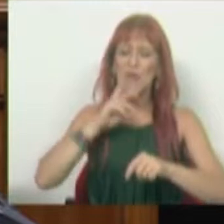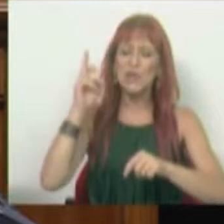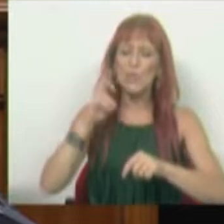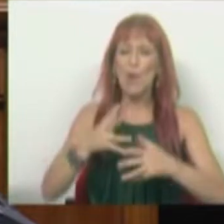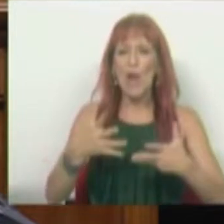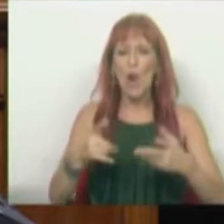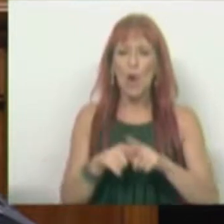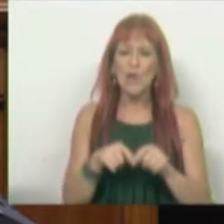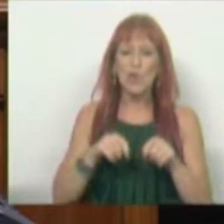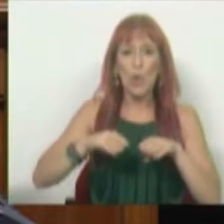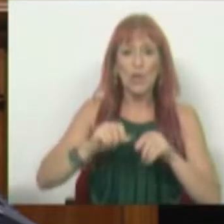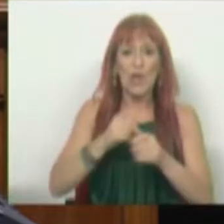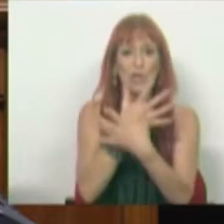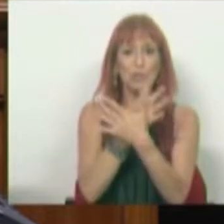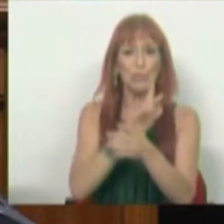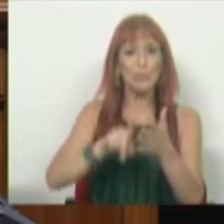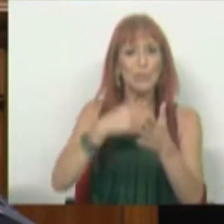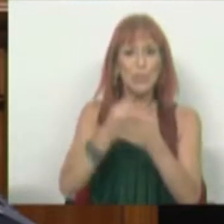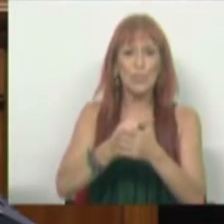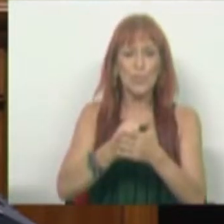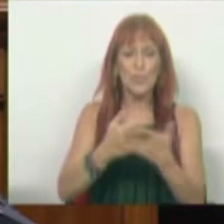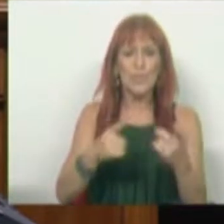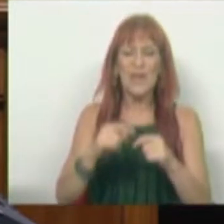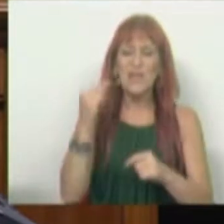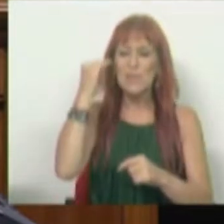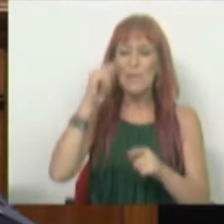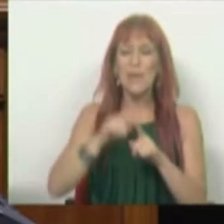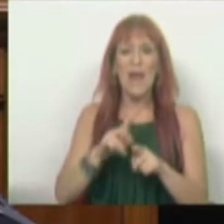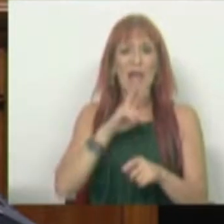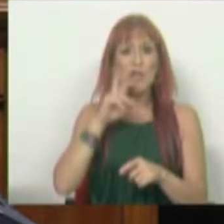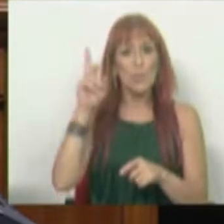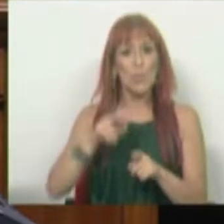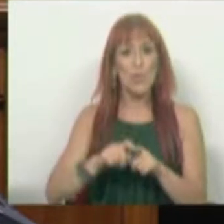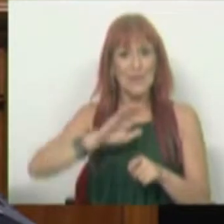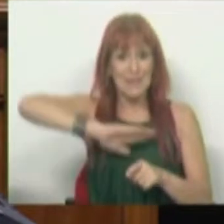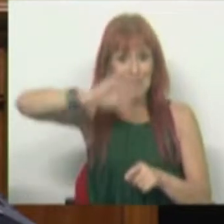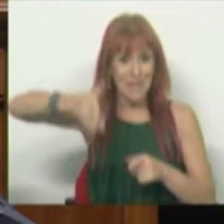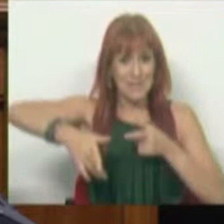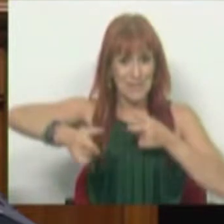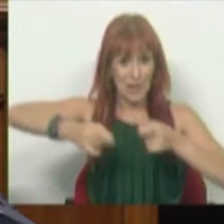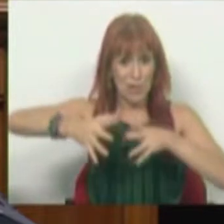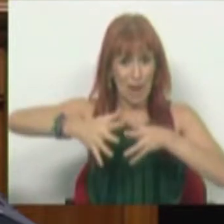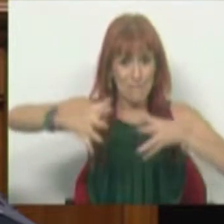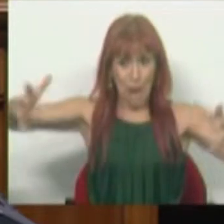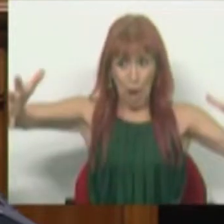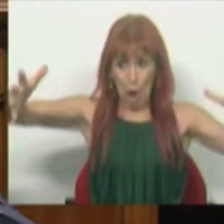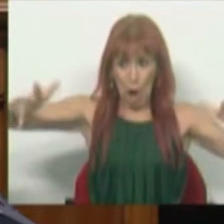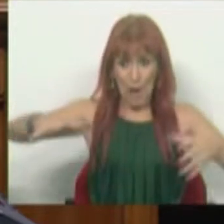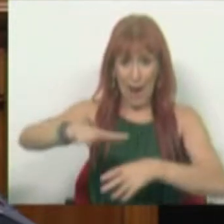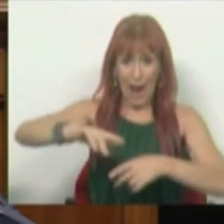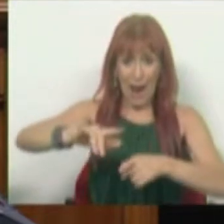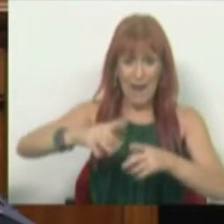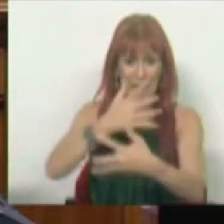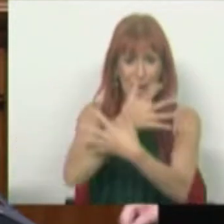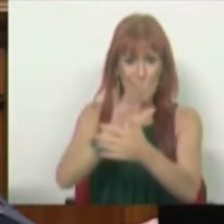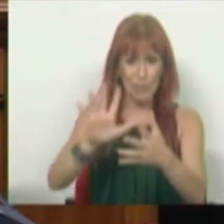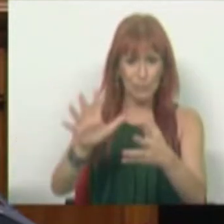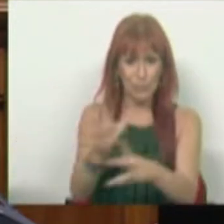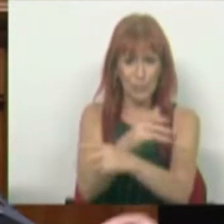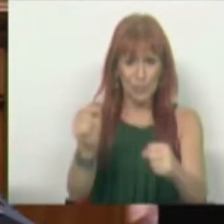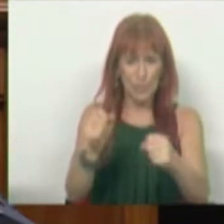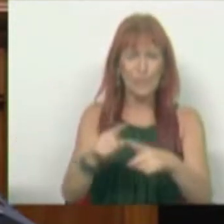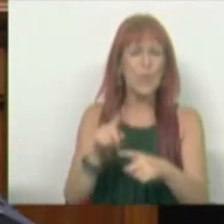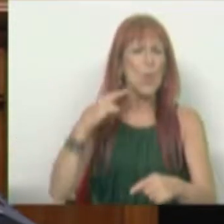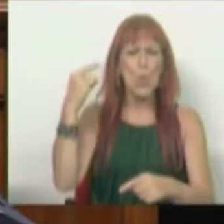agora aos terrenos que arderam. Em particular, a resposta à questão da Serra da Estrela, a maior dimensão de área ardida, mas não é o único.